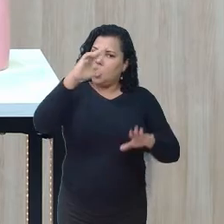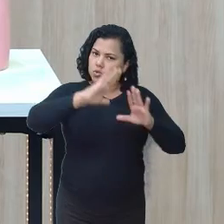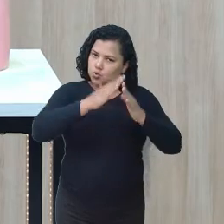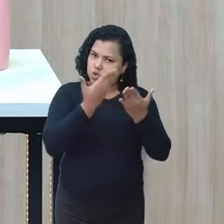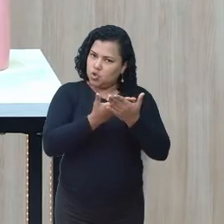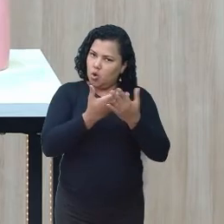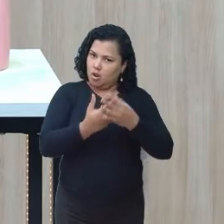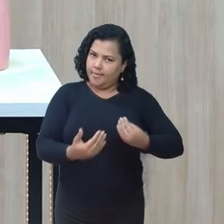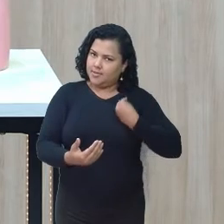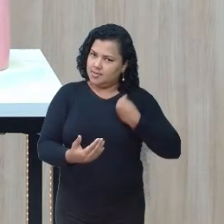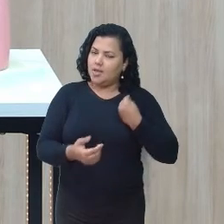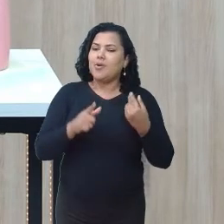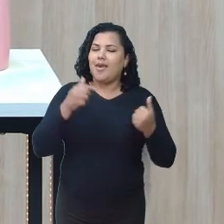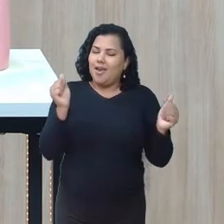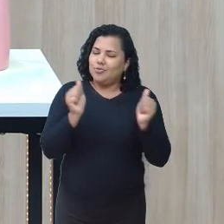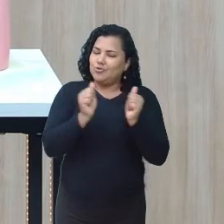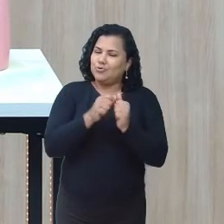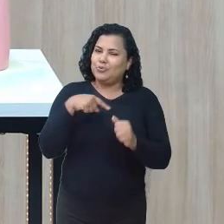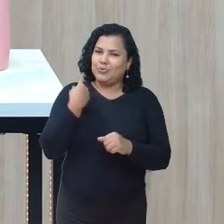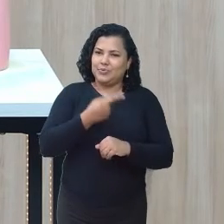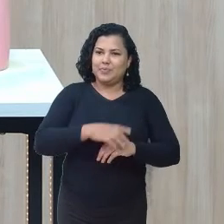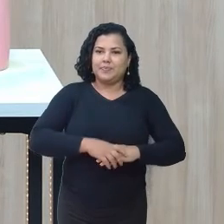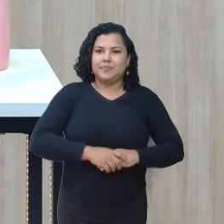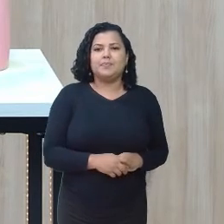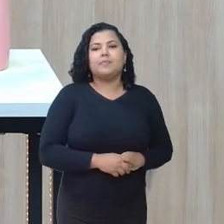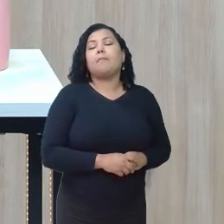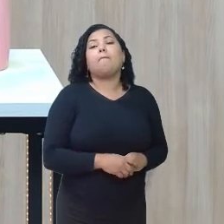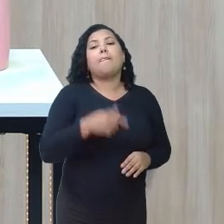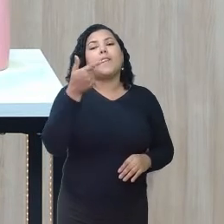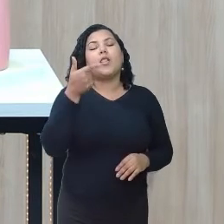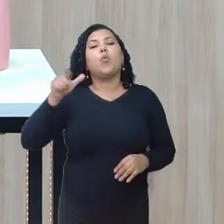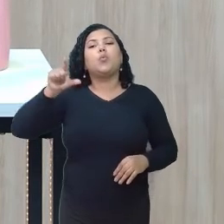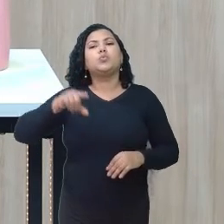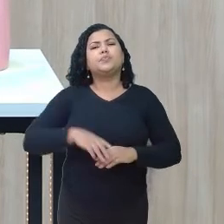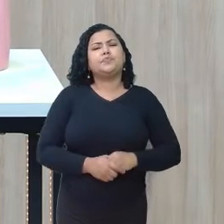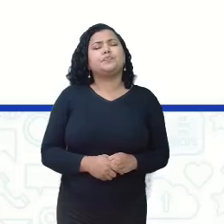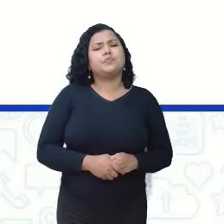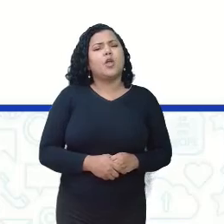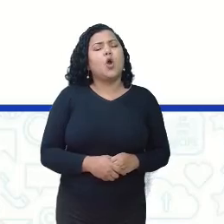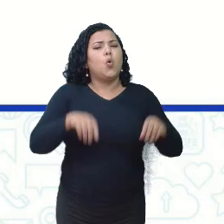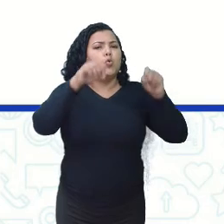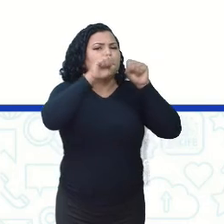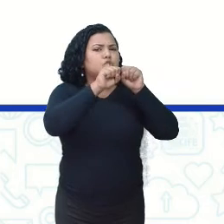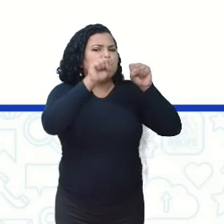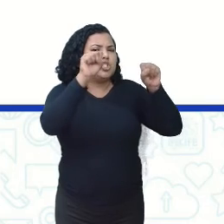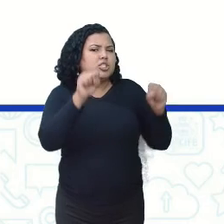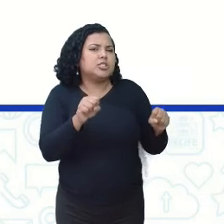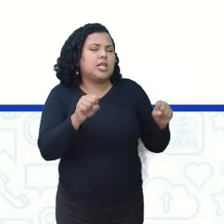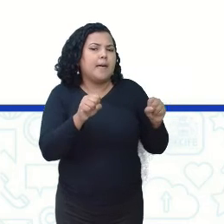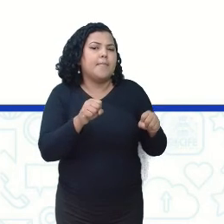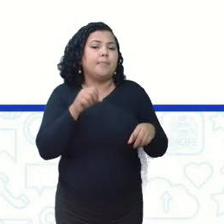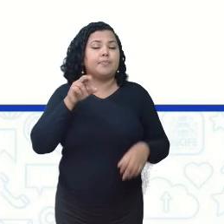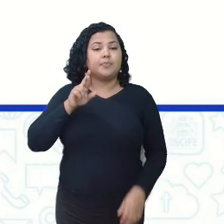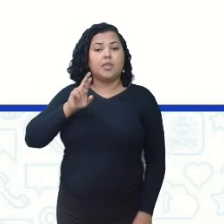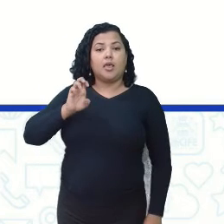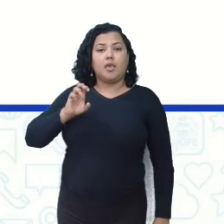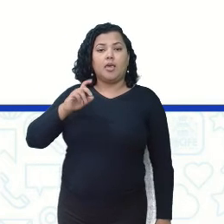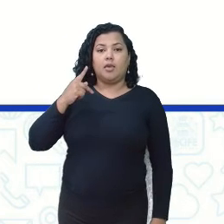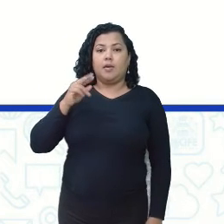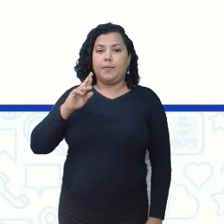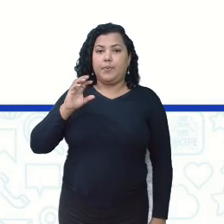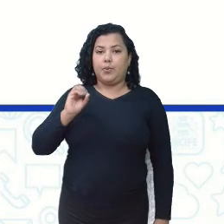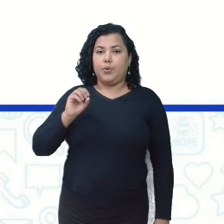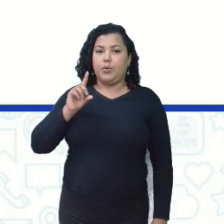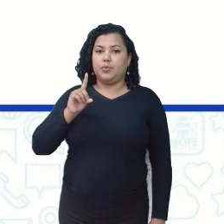também é um grande parceiro nosso e o parceiro de vocês. Outra questão. O sistema reprodutor feminino, ele é